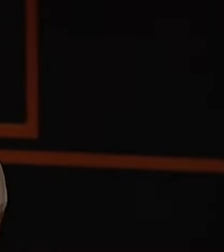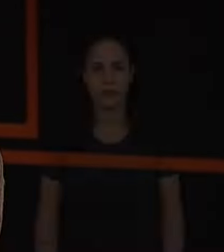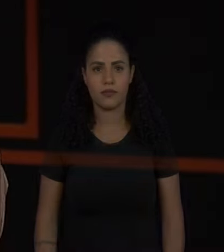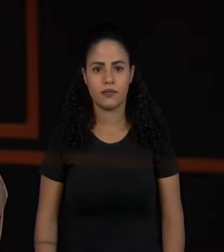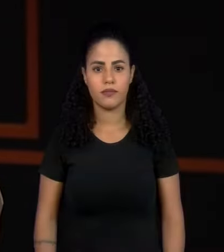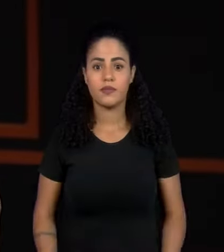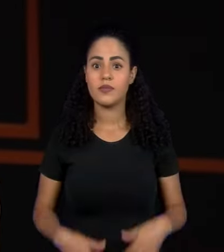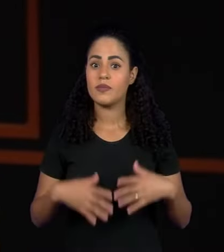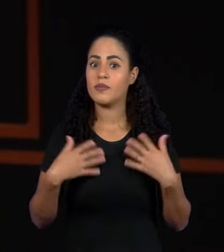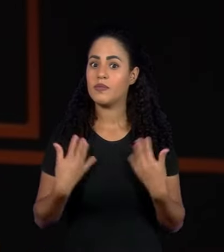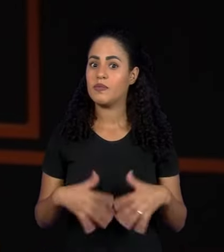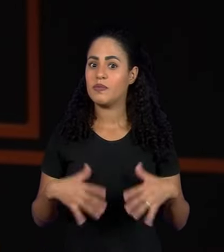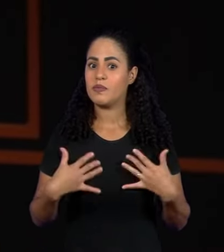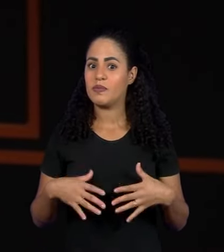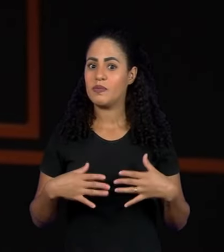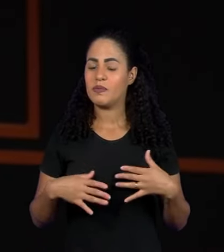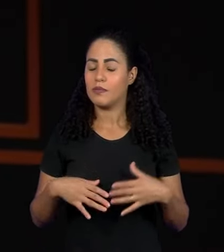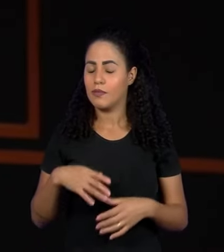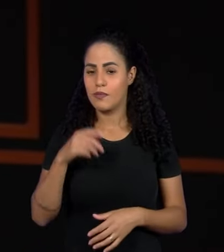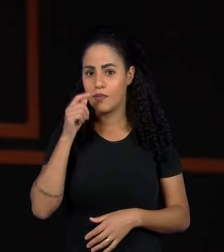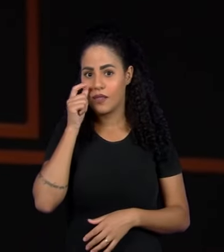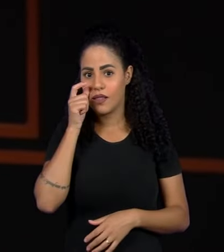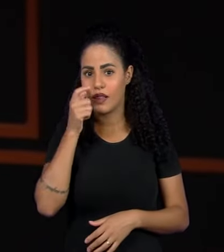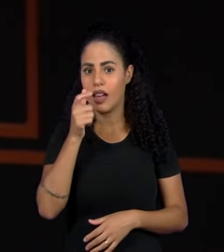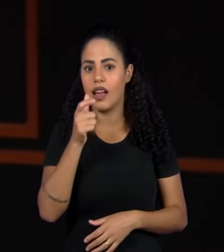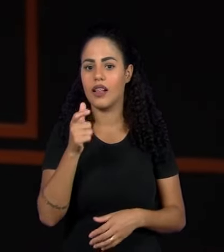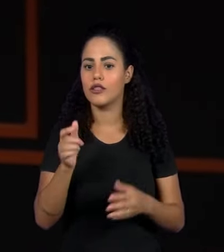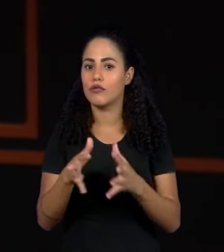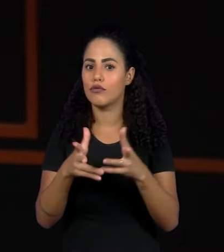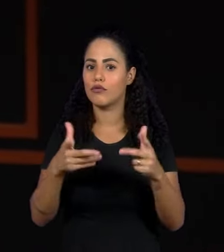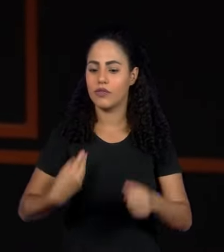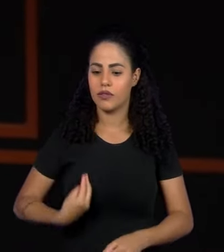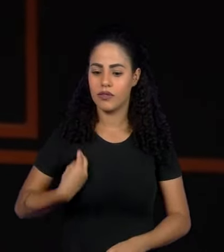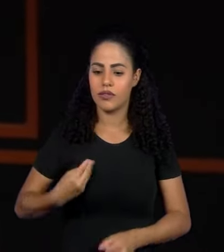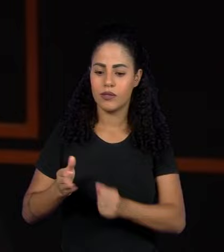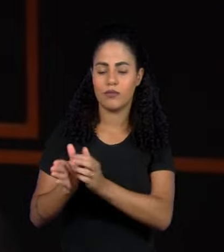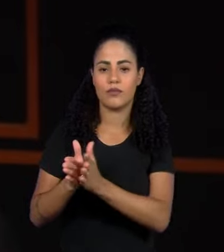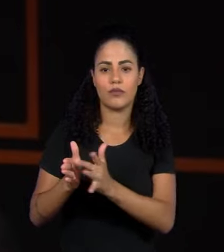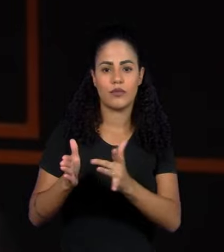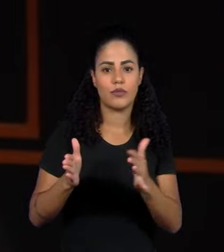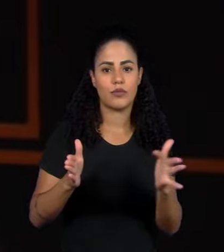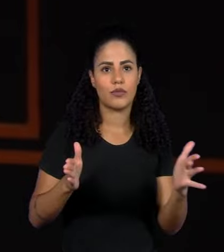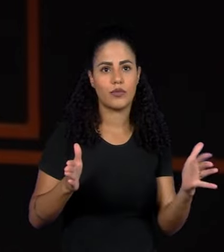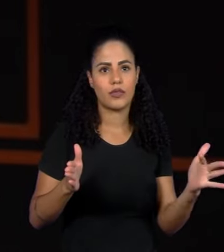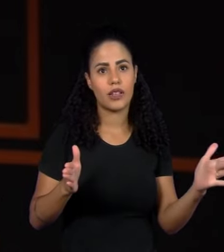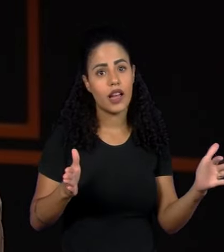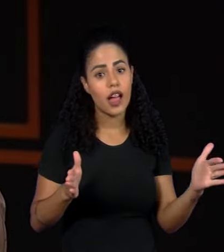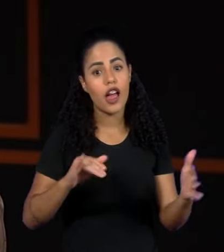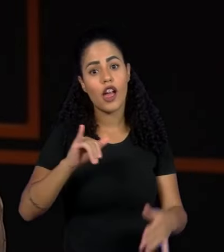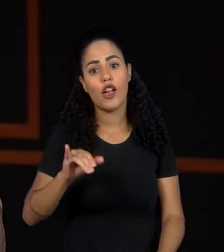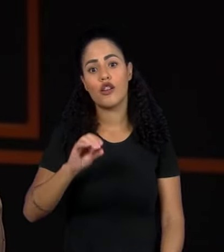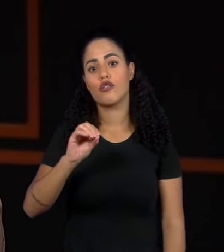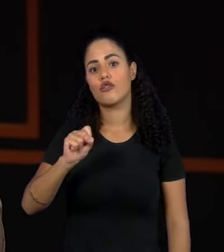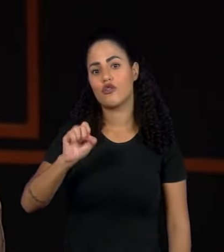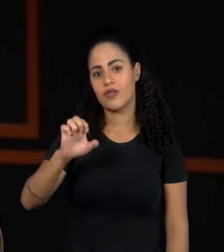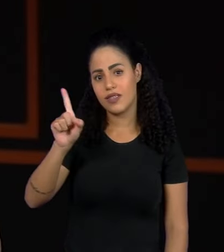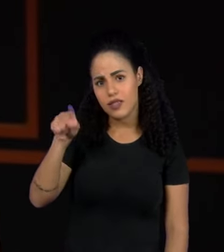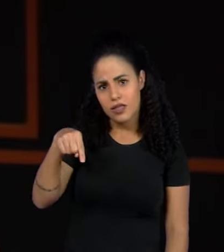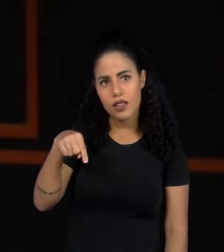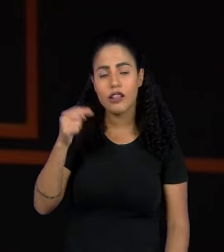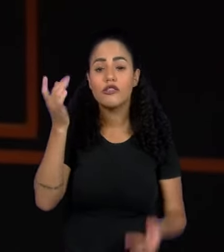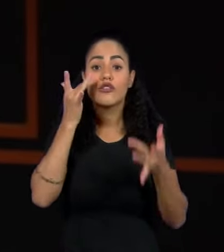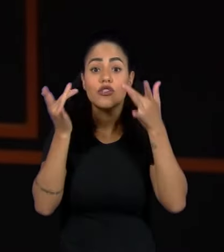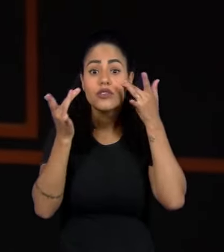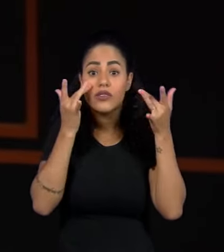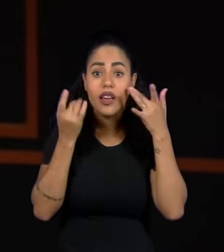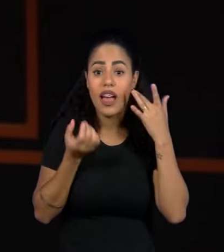É impressionante a trajetória de vida e a genialidade artística do Zé Celso. Só de teatro profissional são